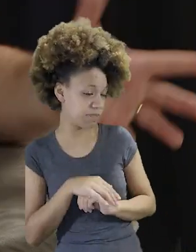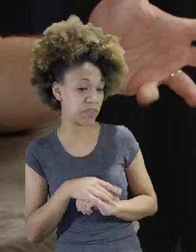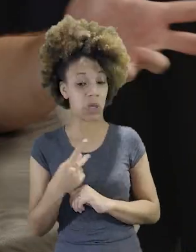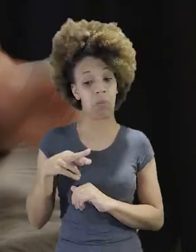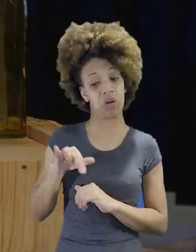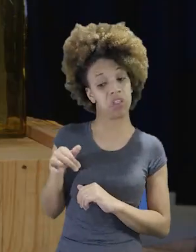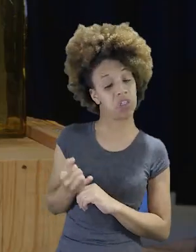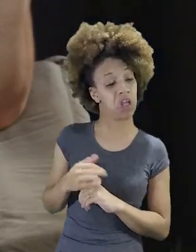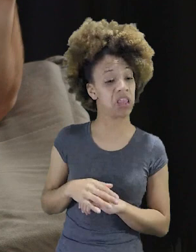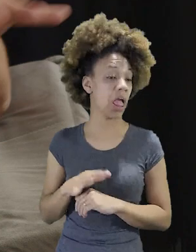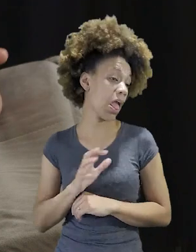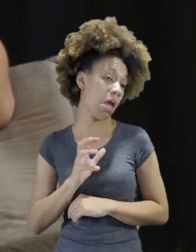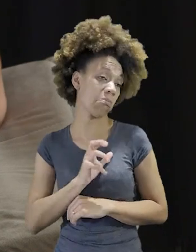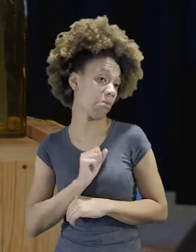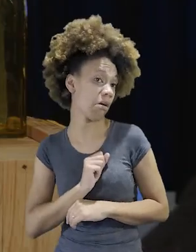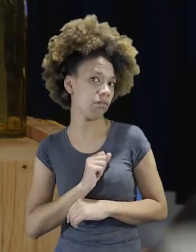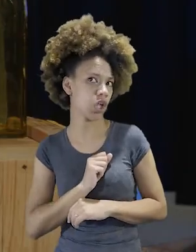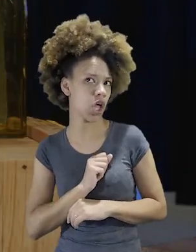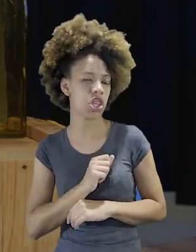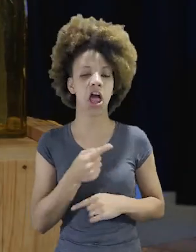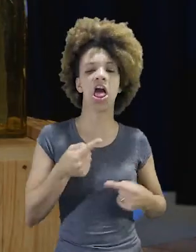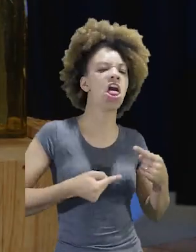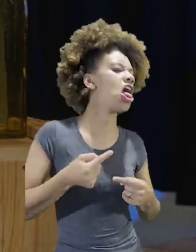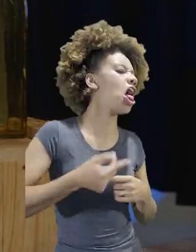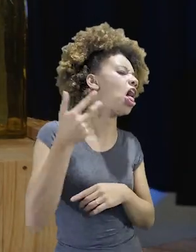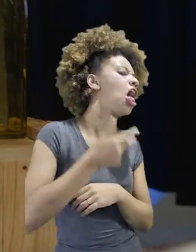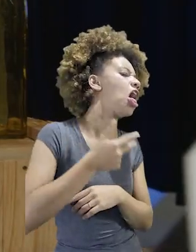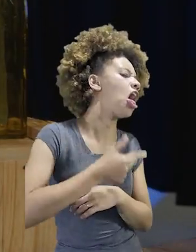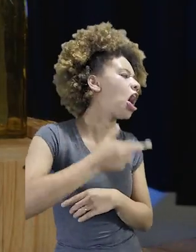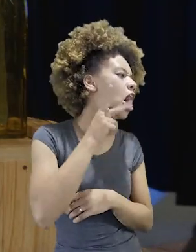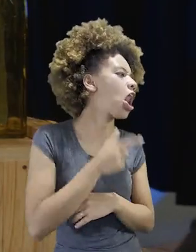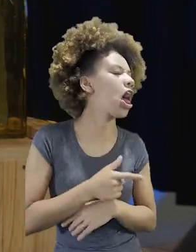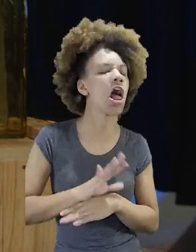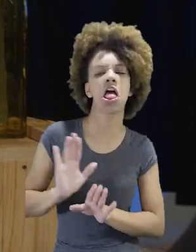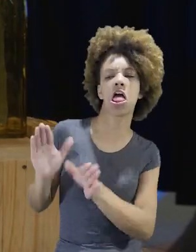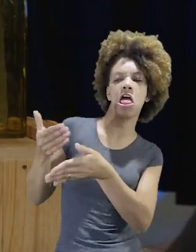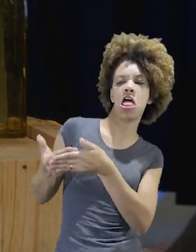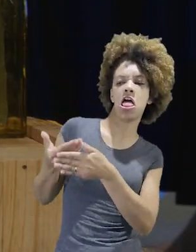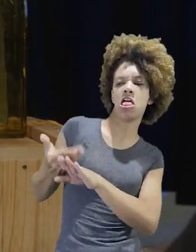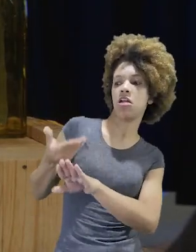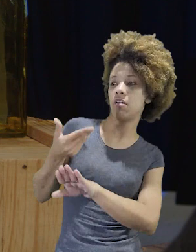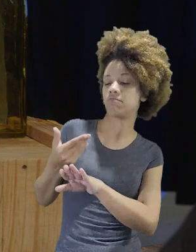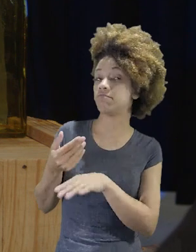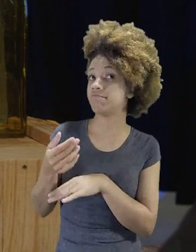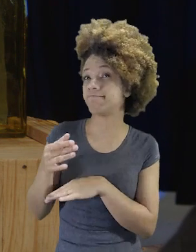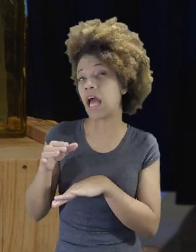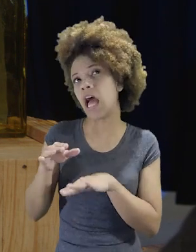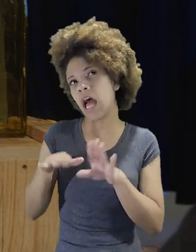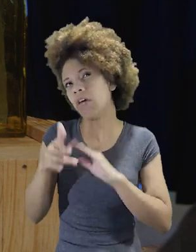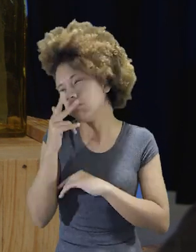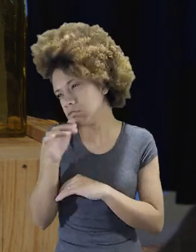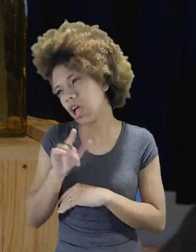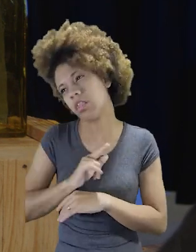treta não entra no meu camarim eu eu acho que assim em algum momento existe de fato assim tem uma